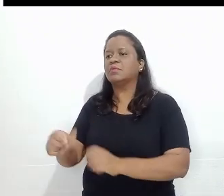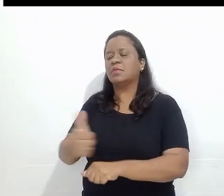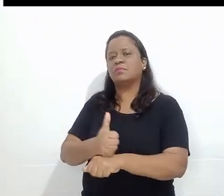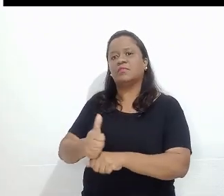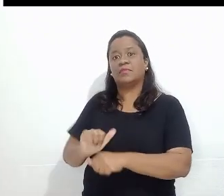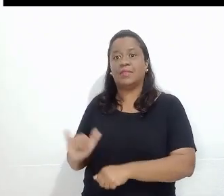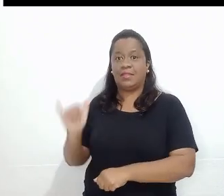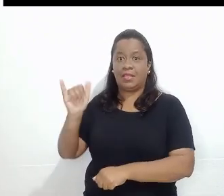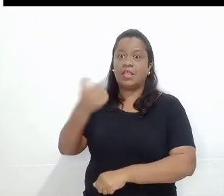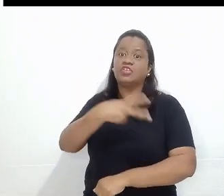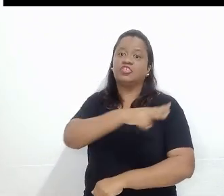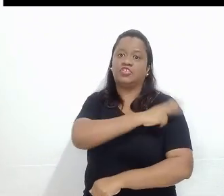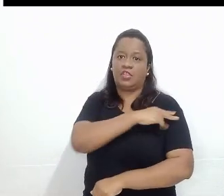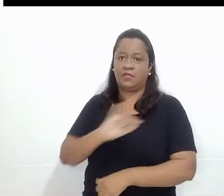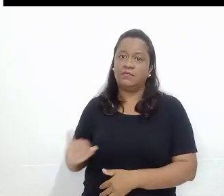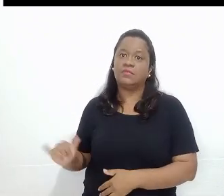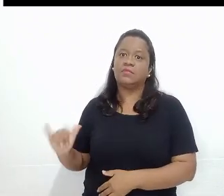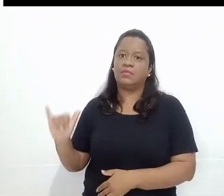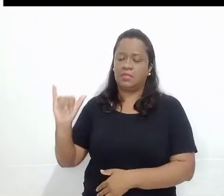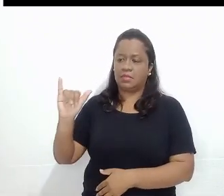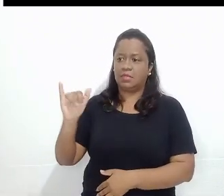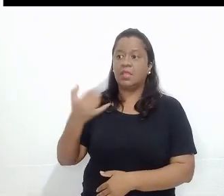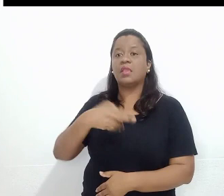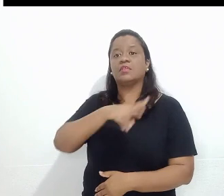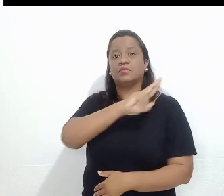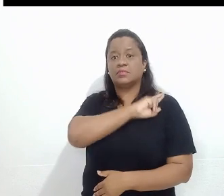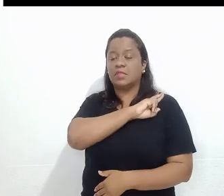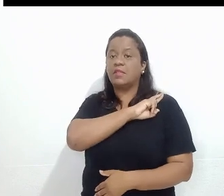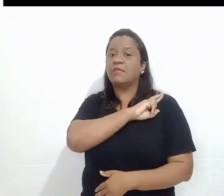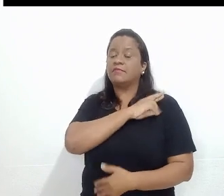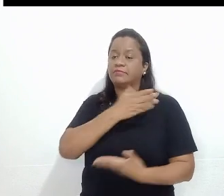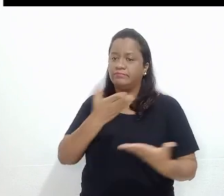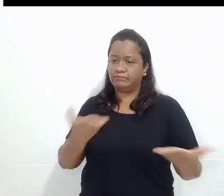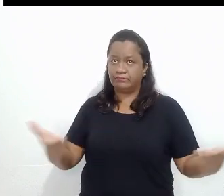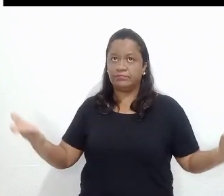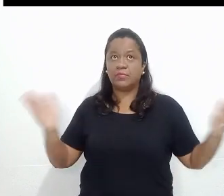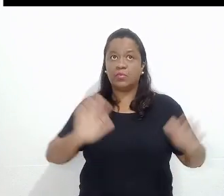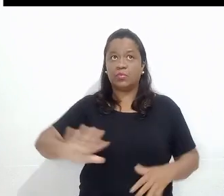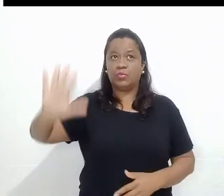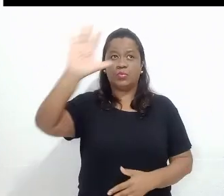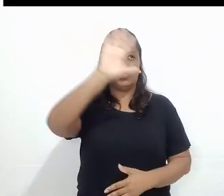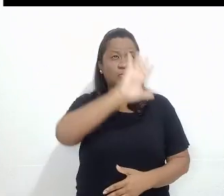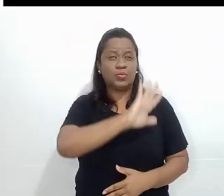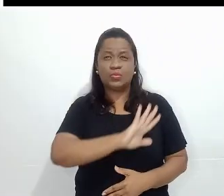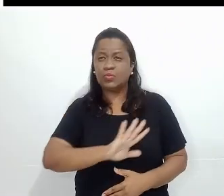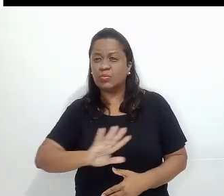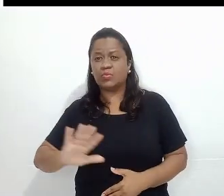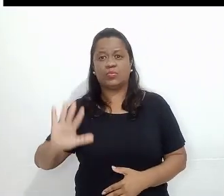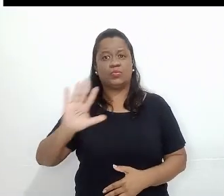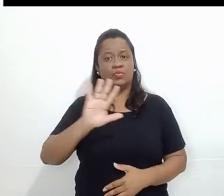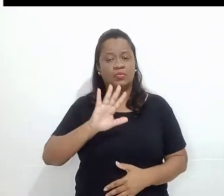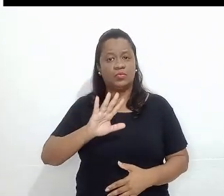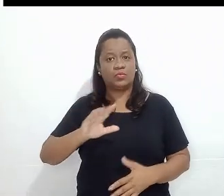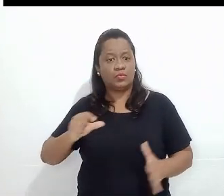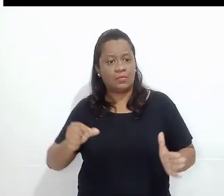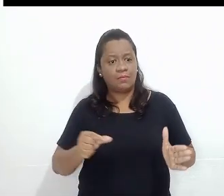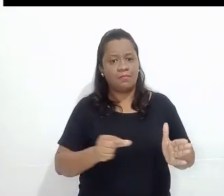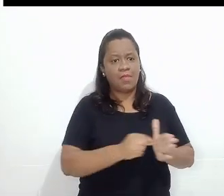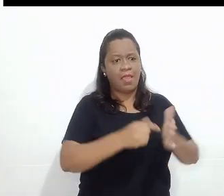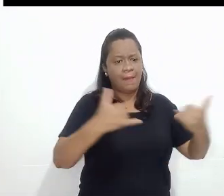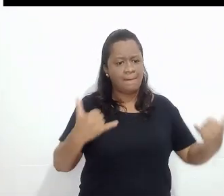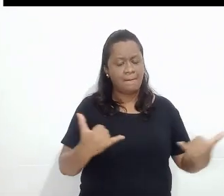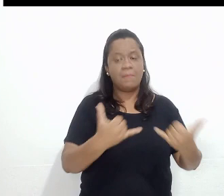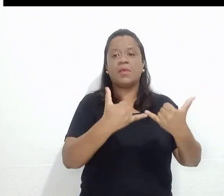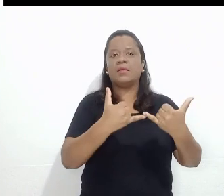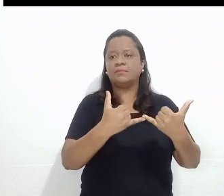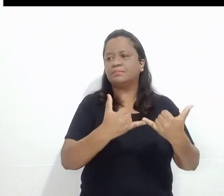Então, o chefe da elétrica é o cara responsável por isso. Tudo, absolutamente tudo que vai se ligar no set de